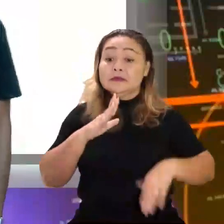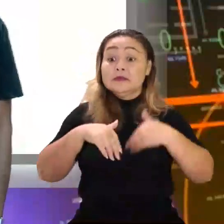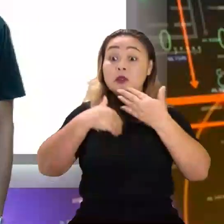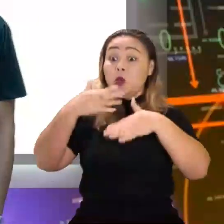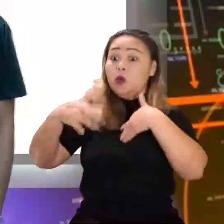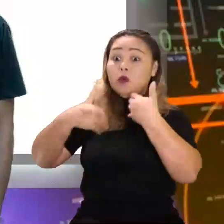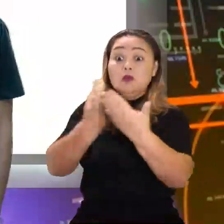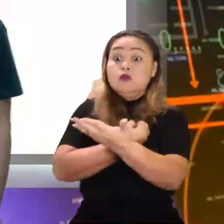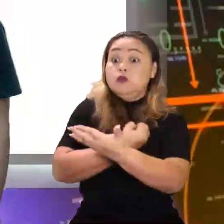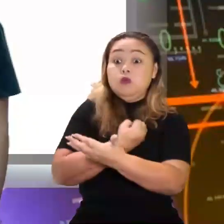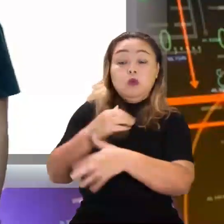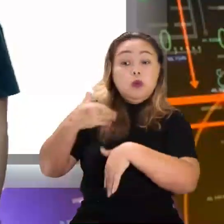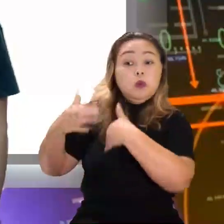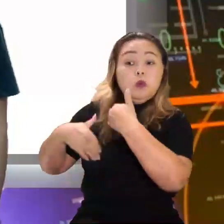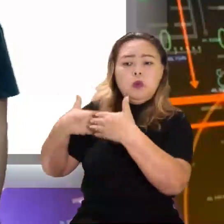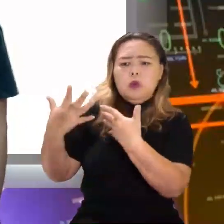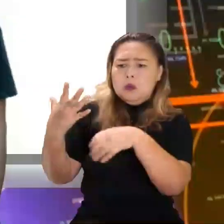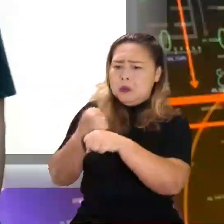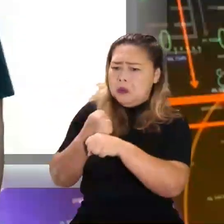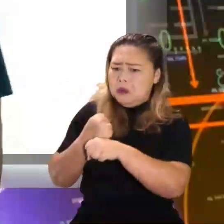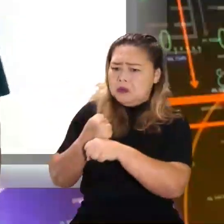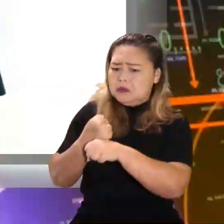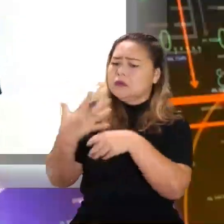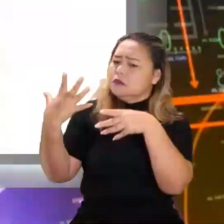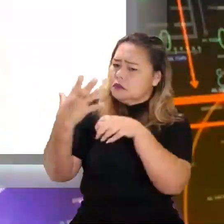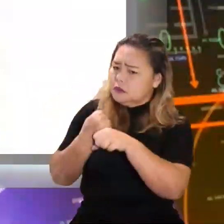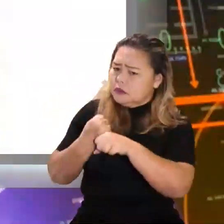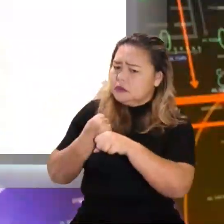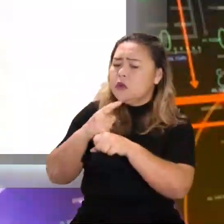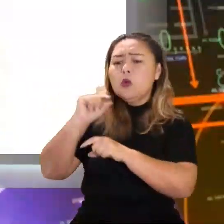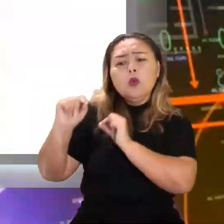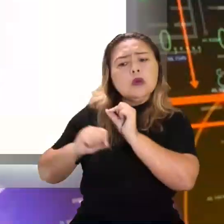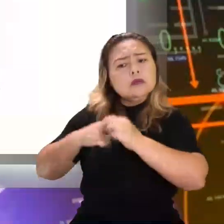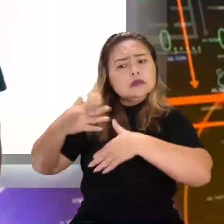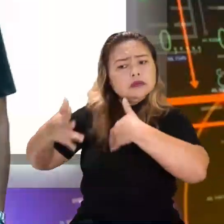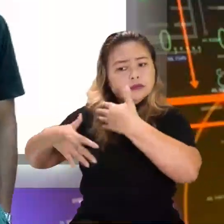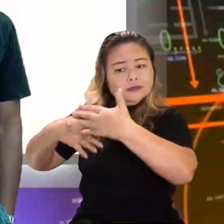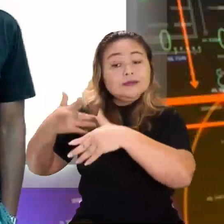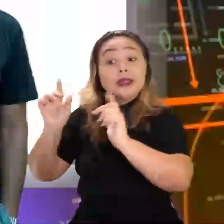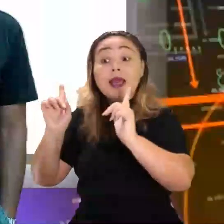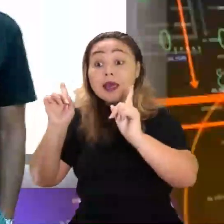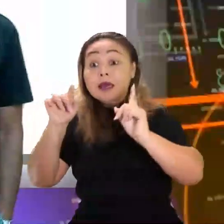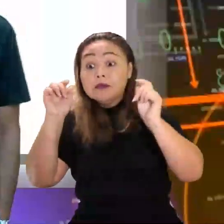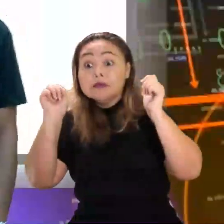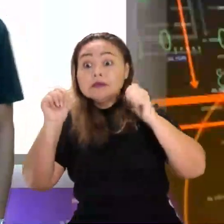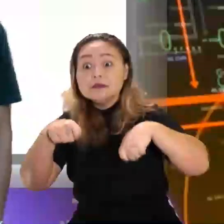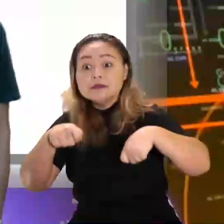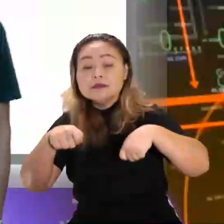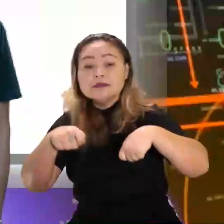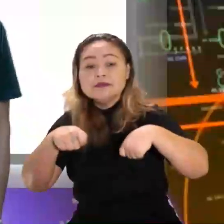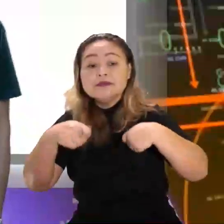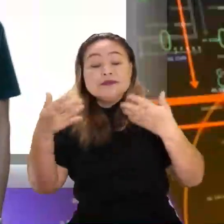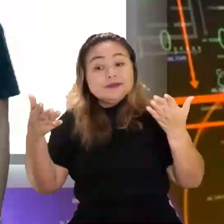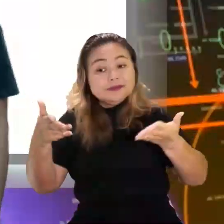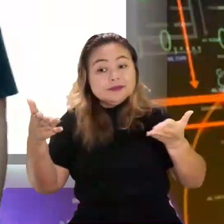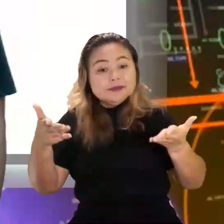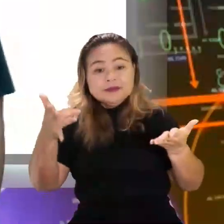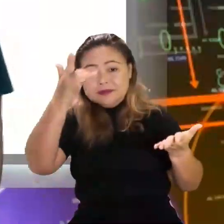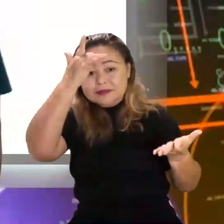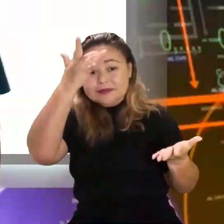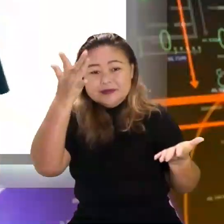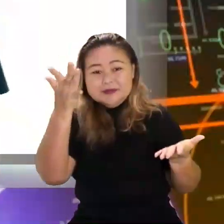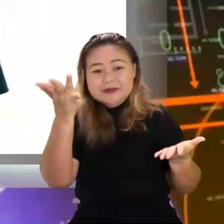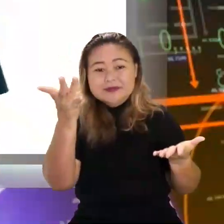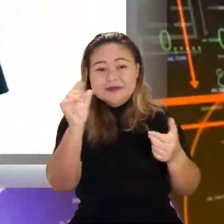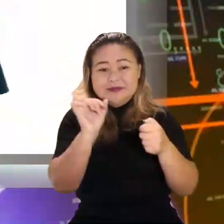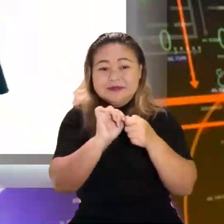infinito, parece estranho, né? Soa estranho somar o que é infinito. Mas é possível, tá? Porque hoje em dia tá mais fácil, né? Porque a